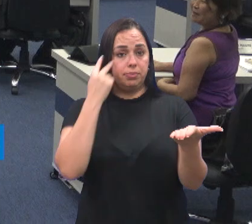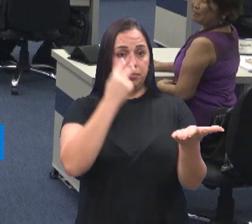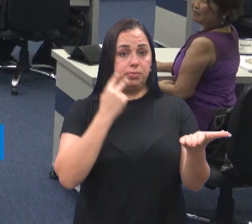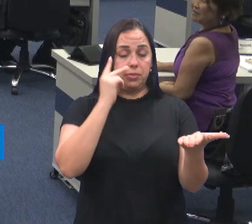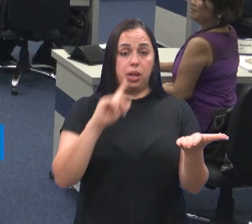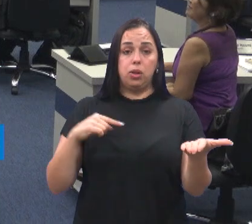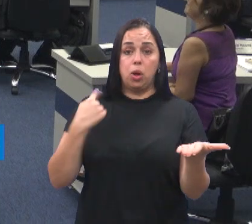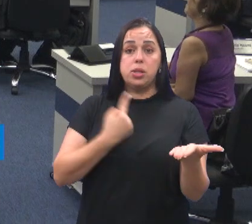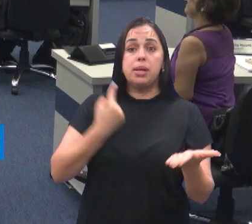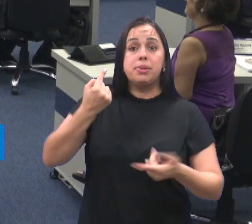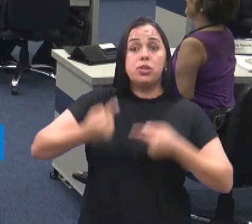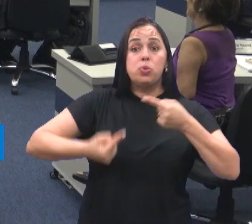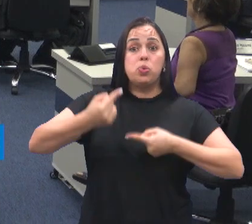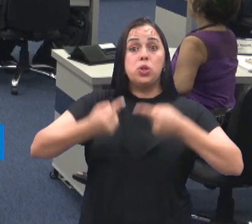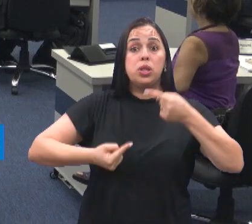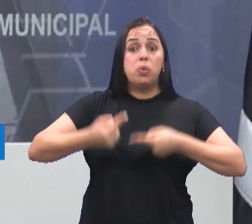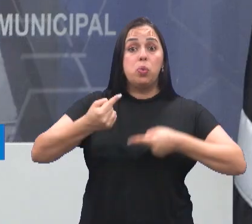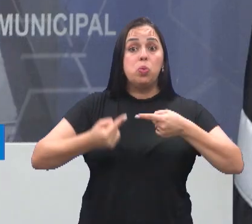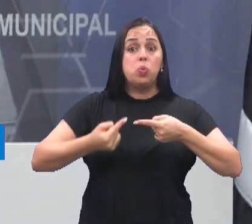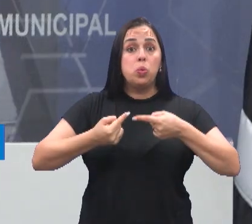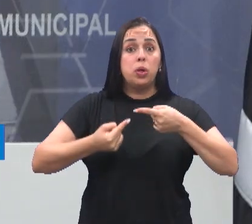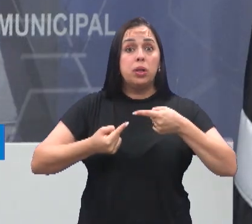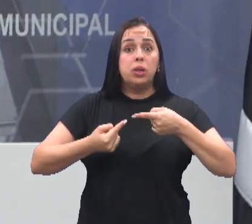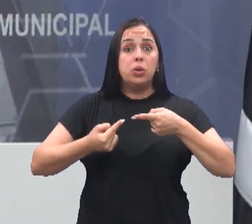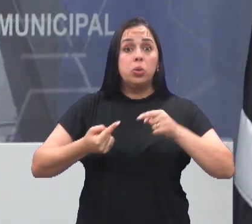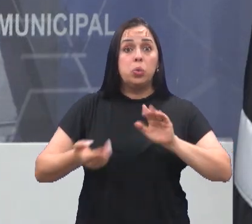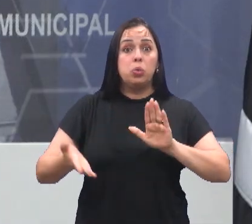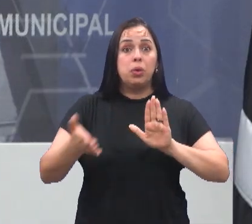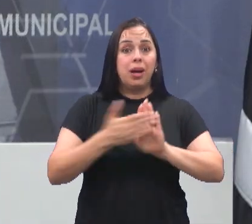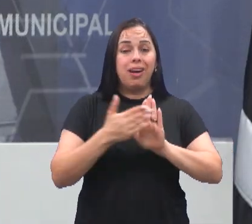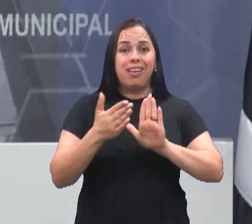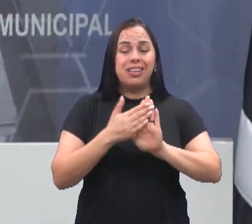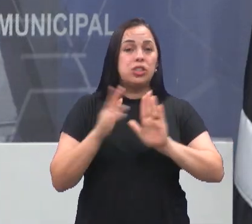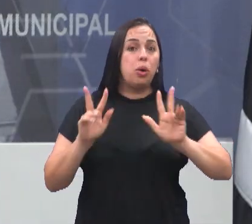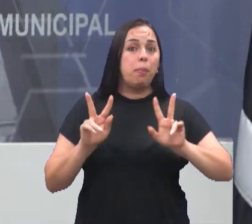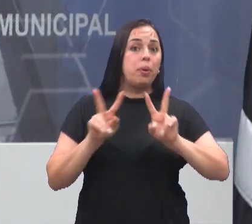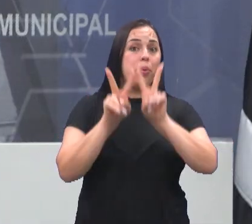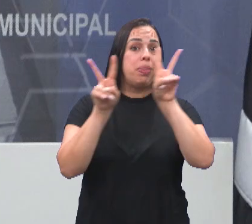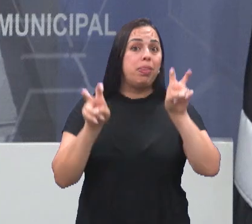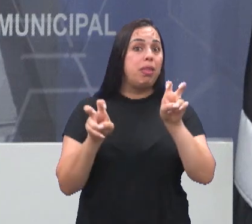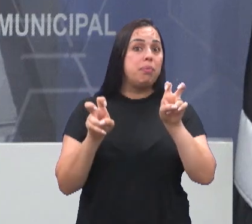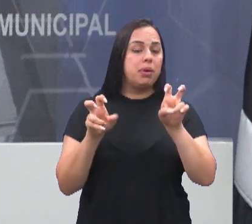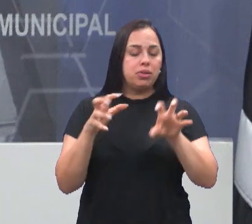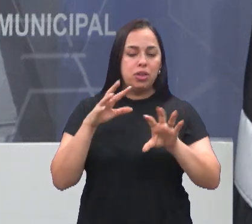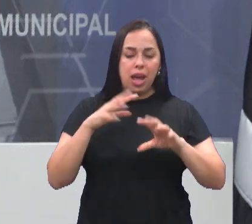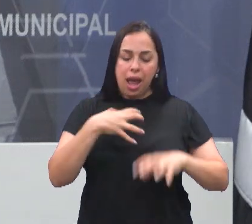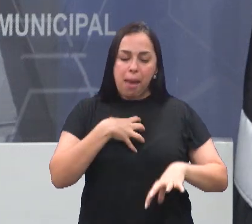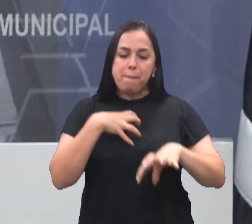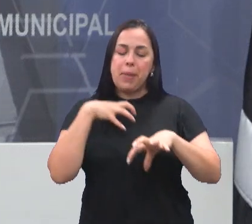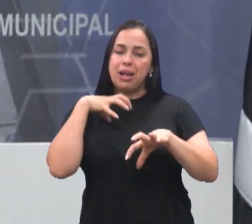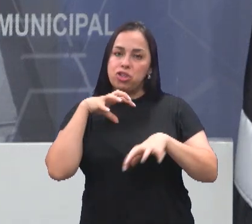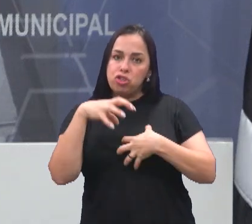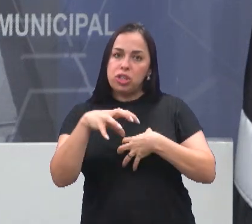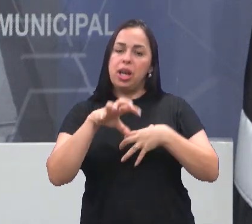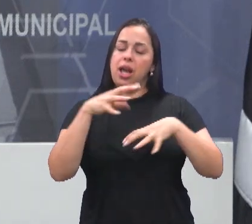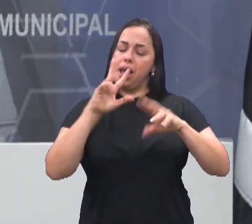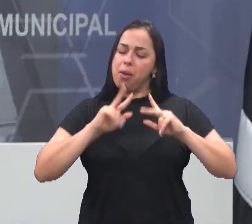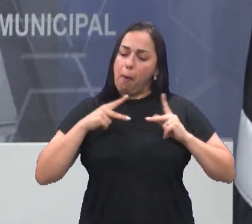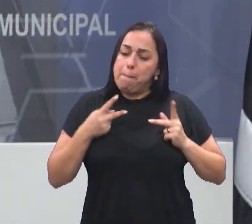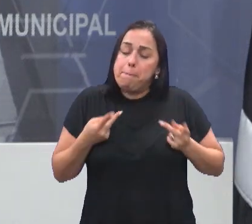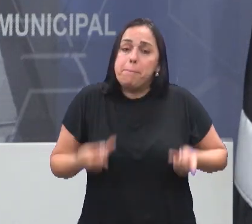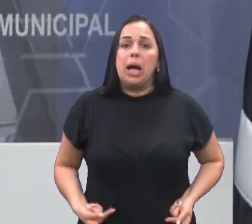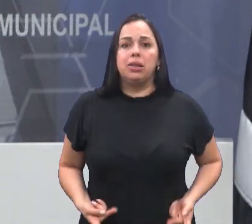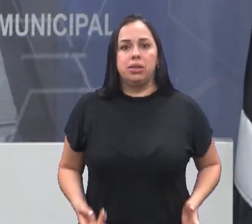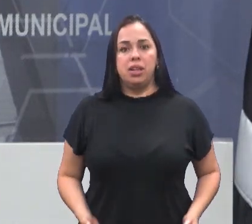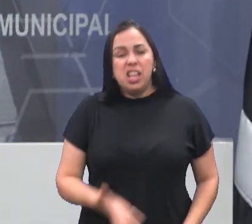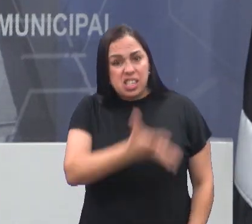estamos discutindo uma pauta humanitária. E, neste momento, a gente tem que ter humanidade. Esqueçam